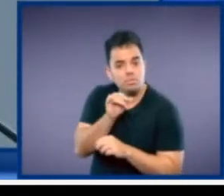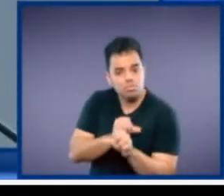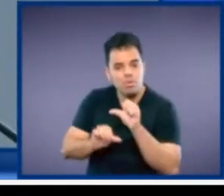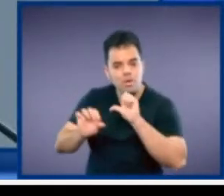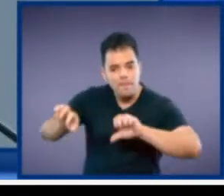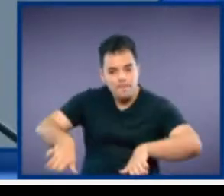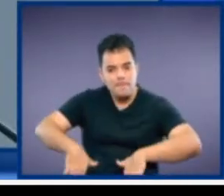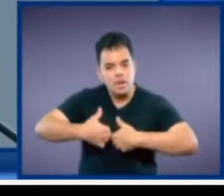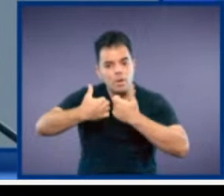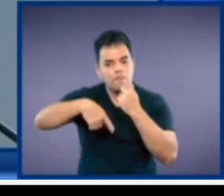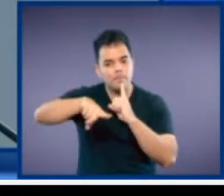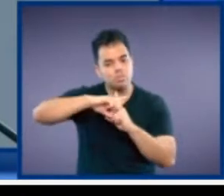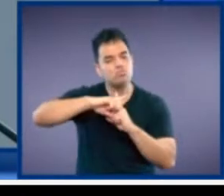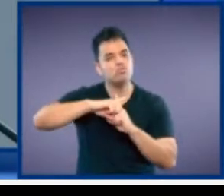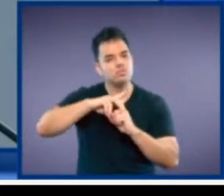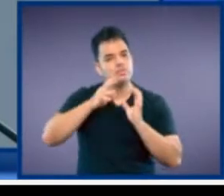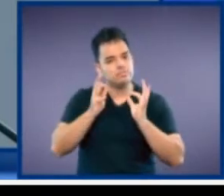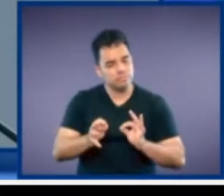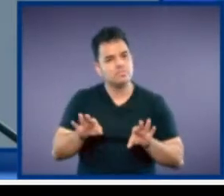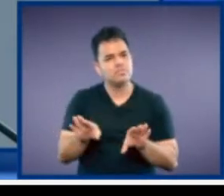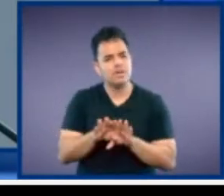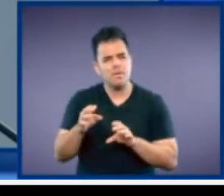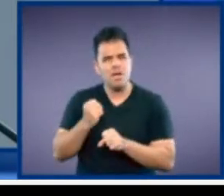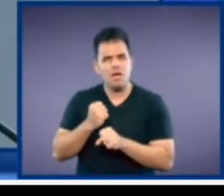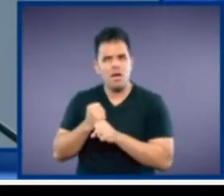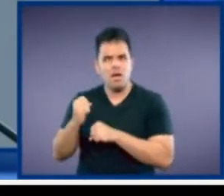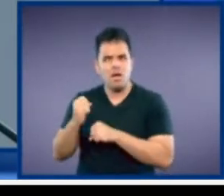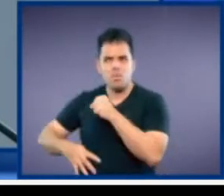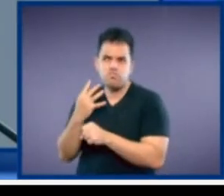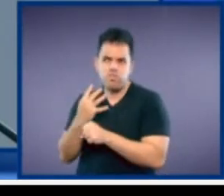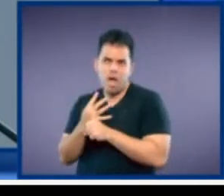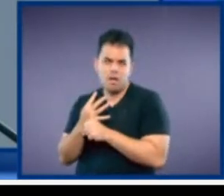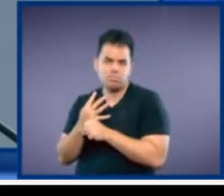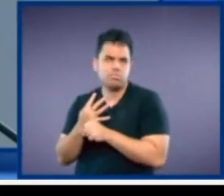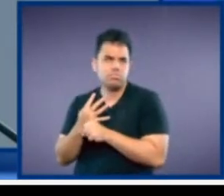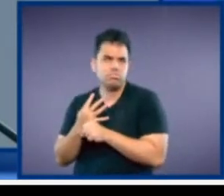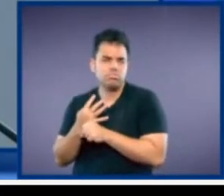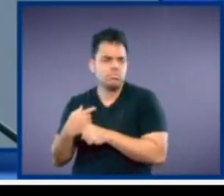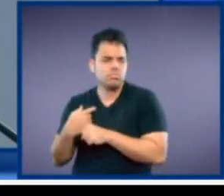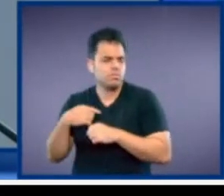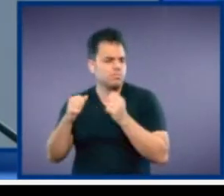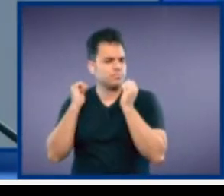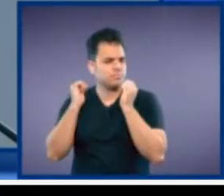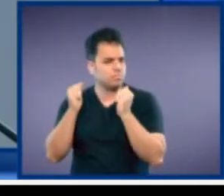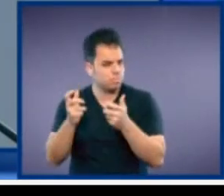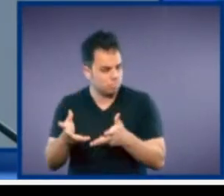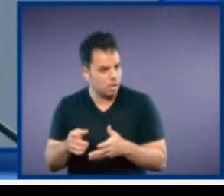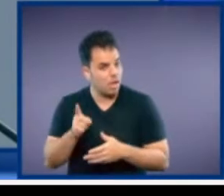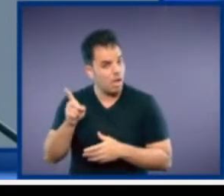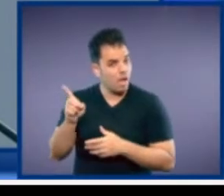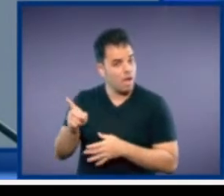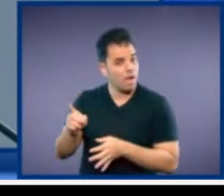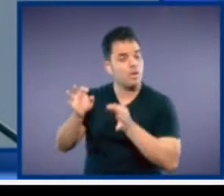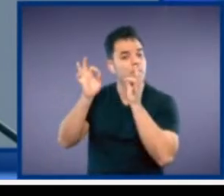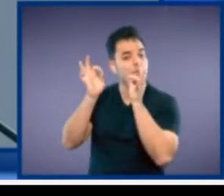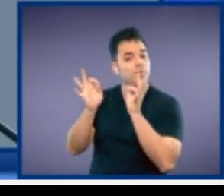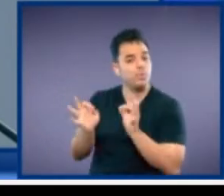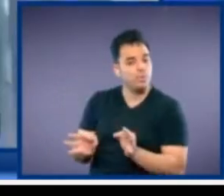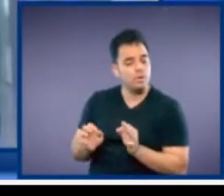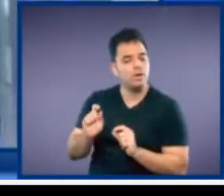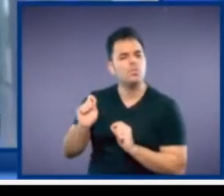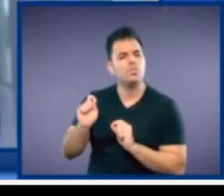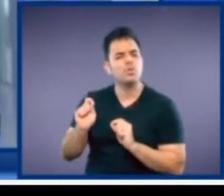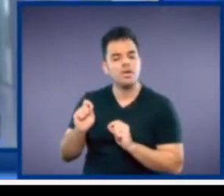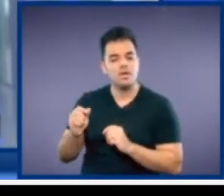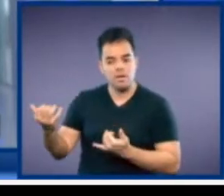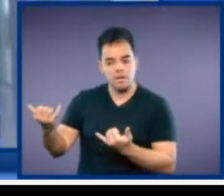muito grande. E há 4 anos, como eu estava dizendo, o que eu escutei foi que eu